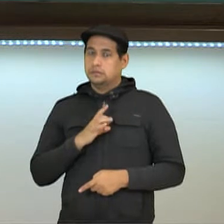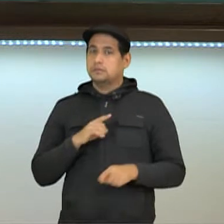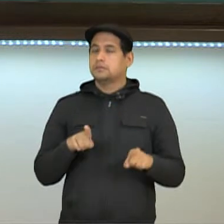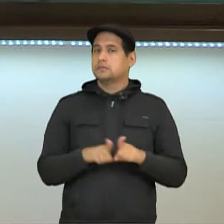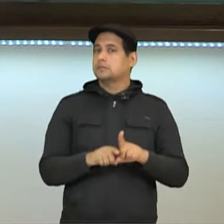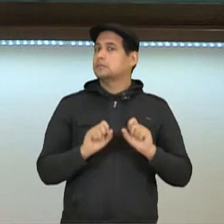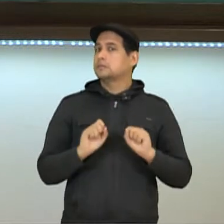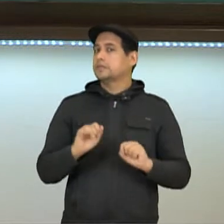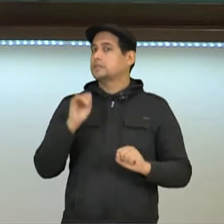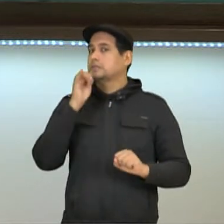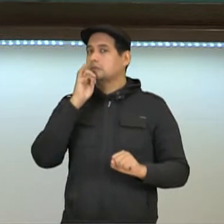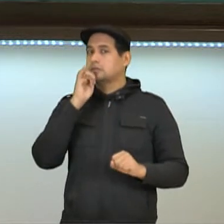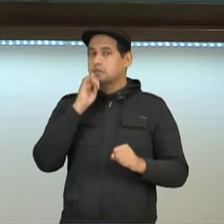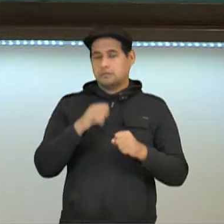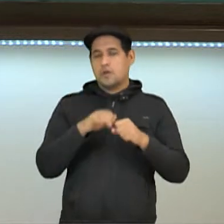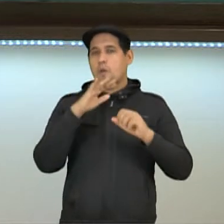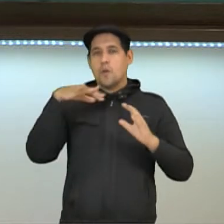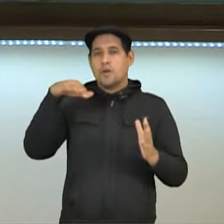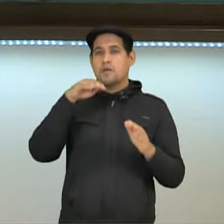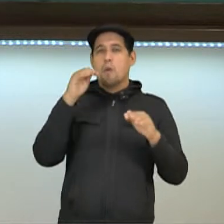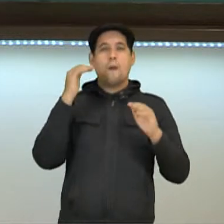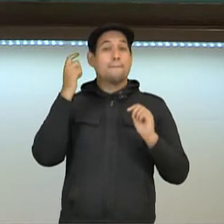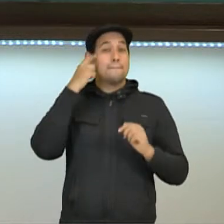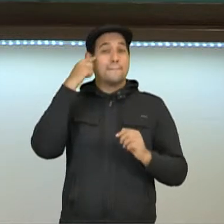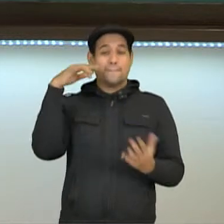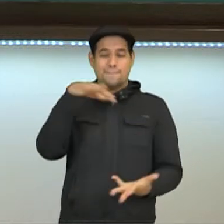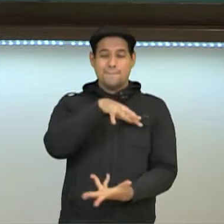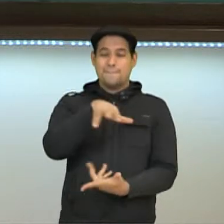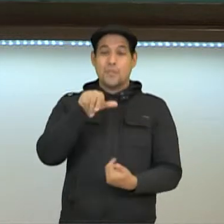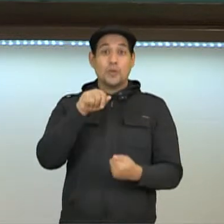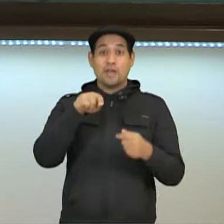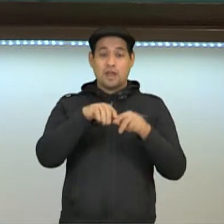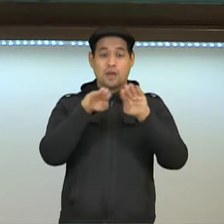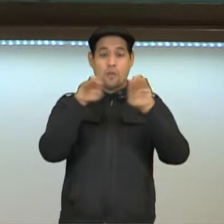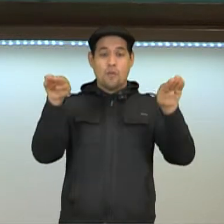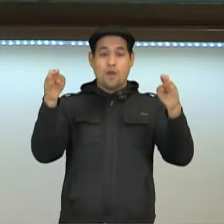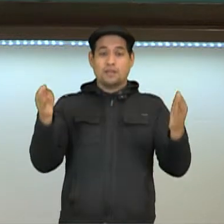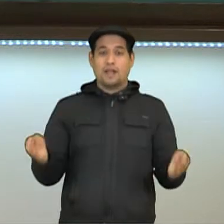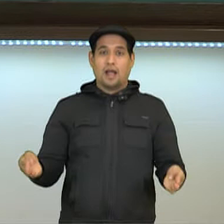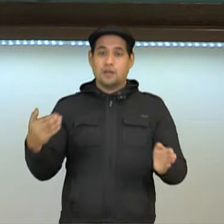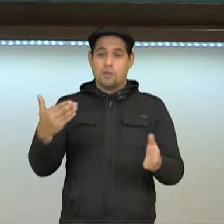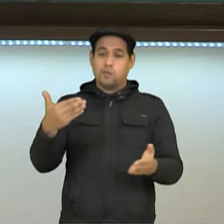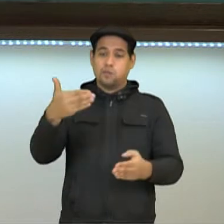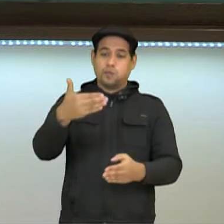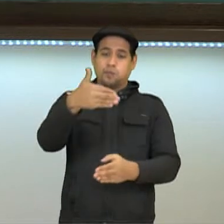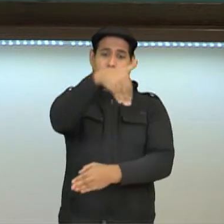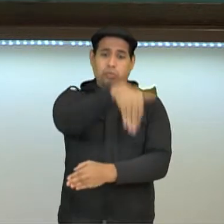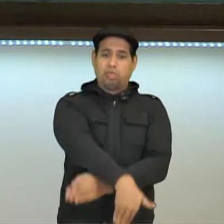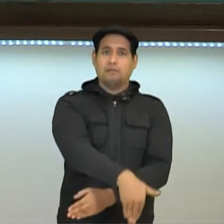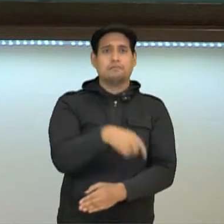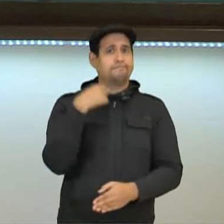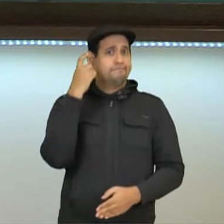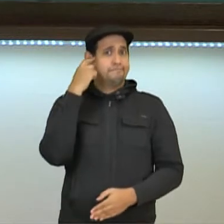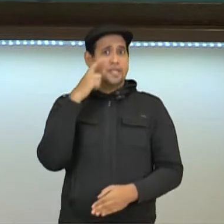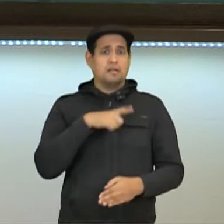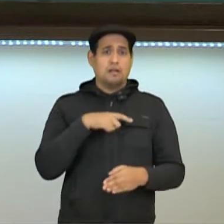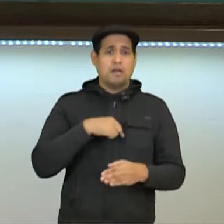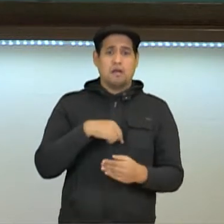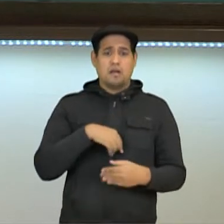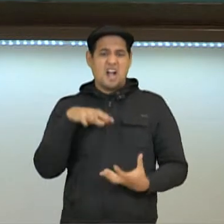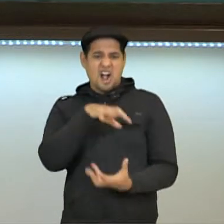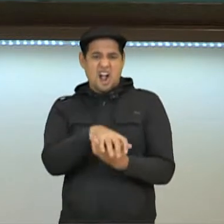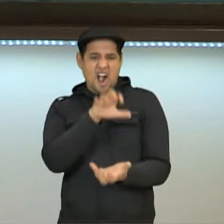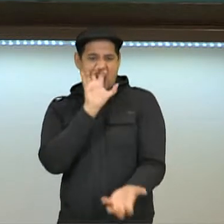eles pudessem cair na beirada do mundo, pois acreditavam que a Terra era plana, era achatada. Eles tinham medo que houvessem monstros que